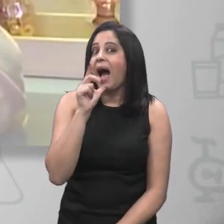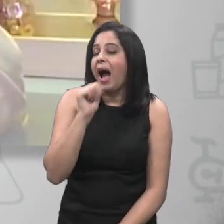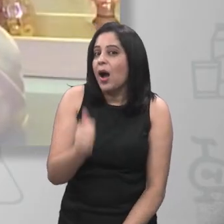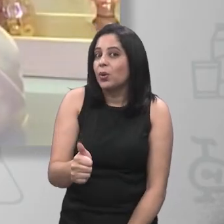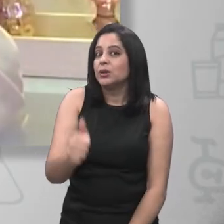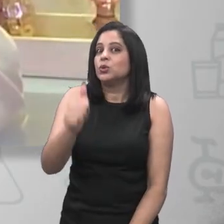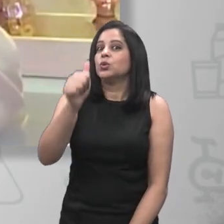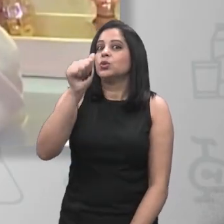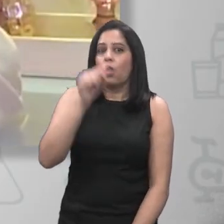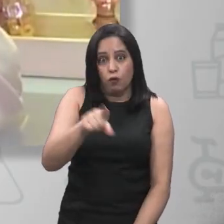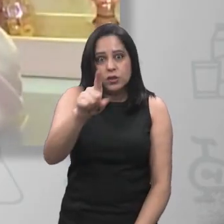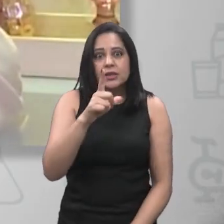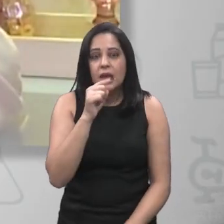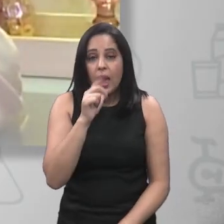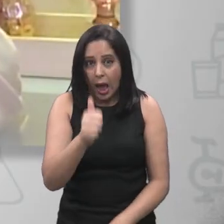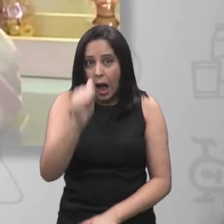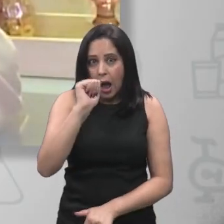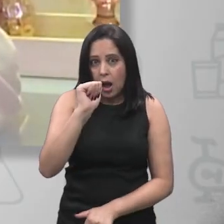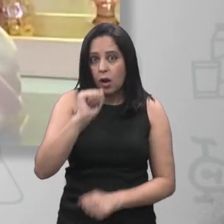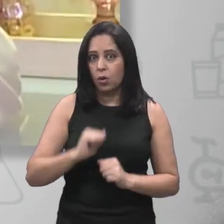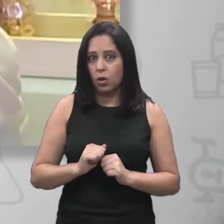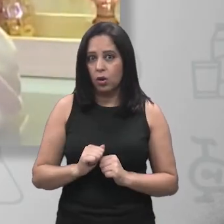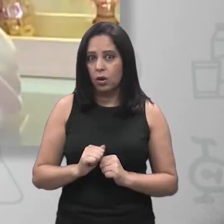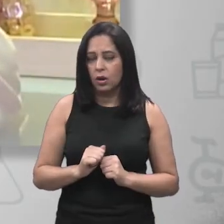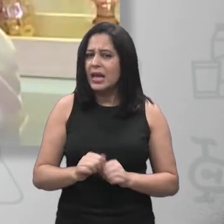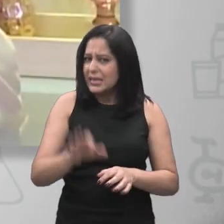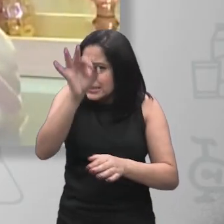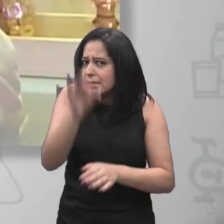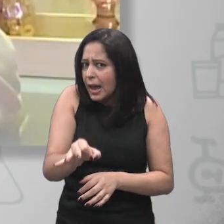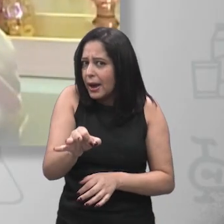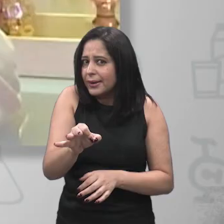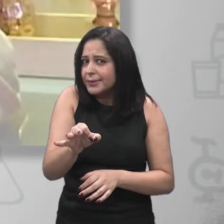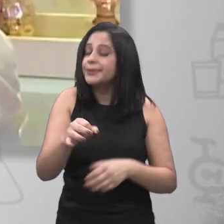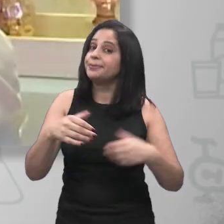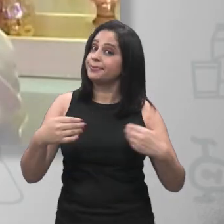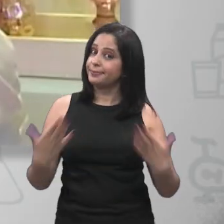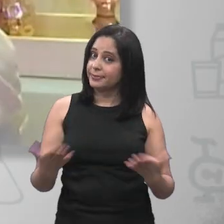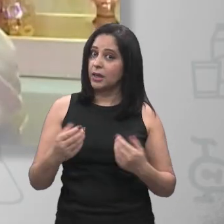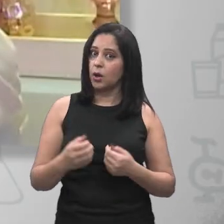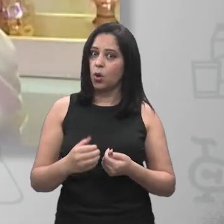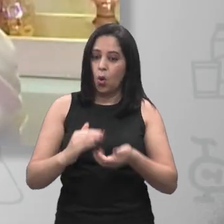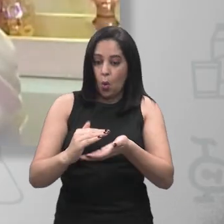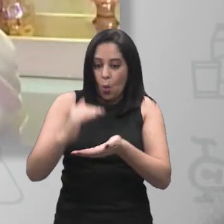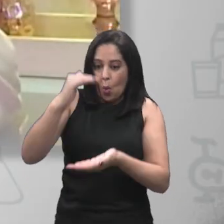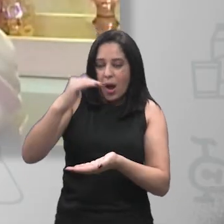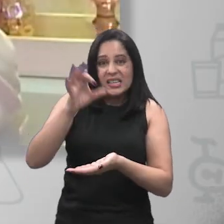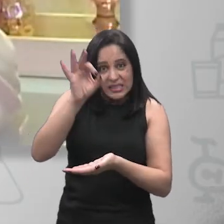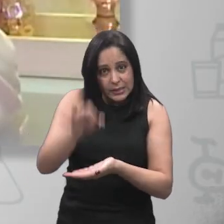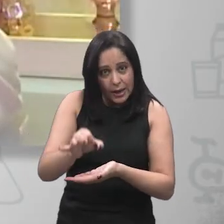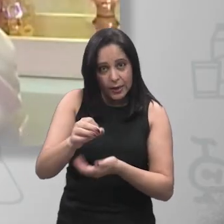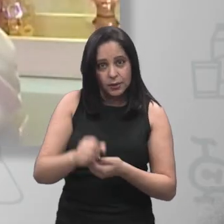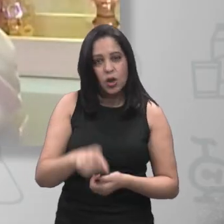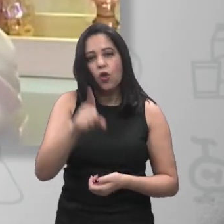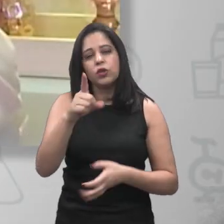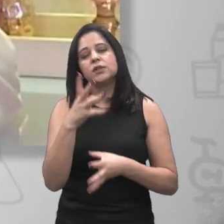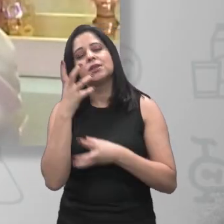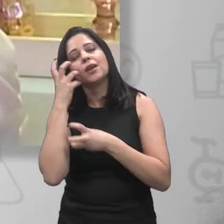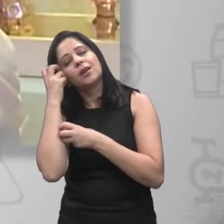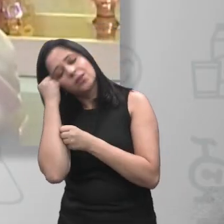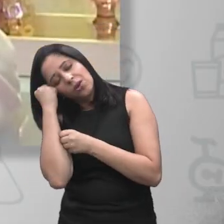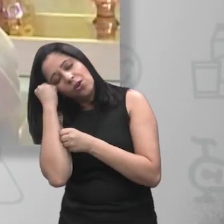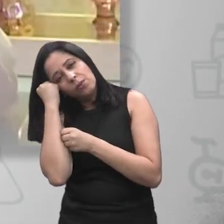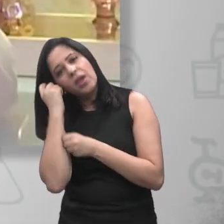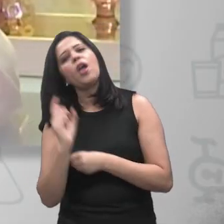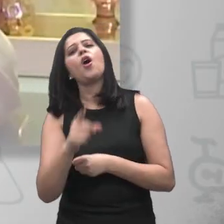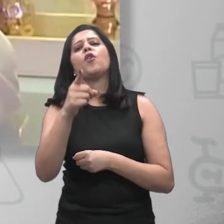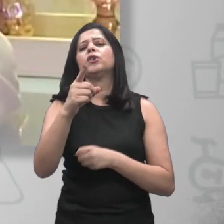água. A água, você toma água do jeito que deve ser tomado, na quantidade correta. Você dorme,